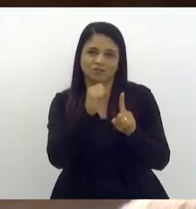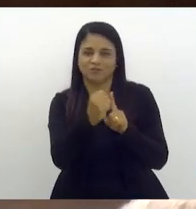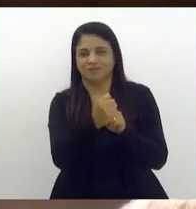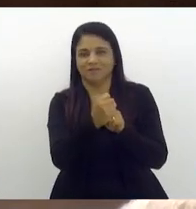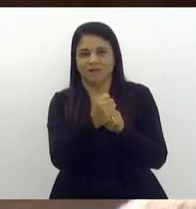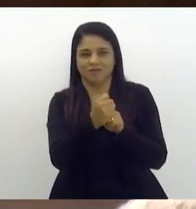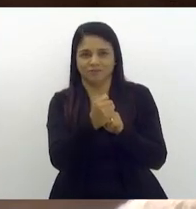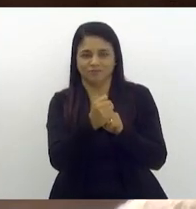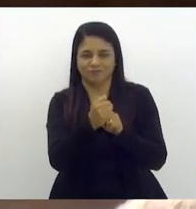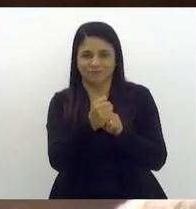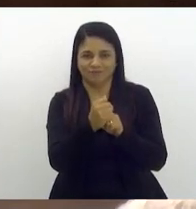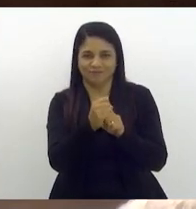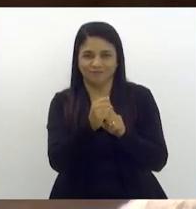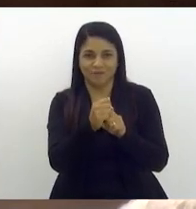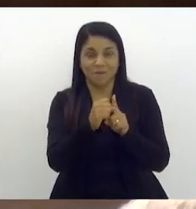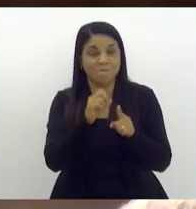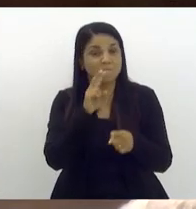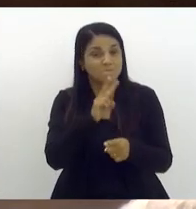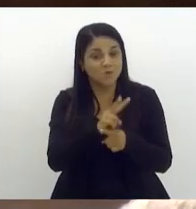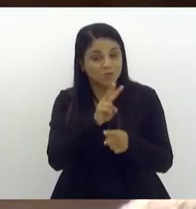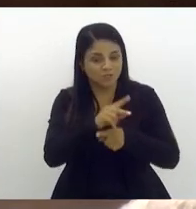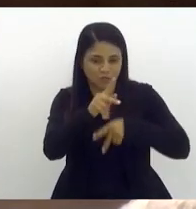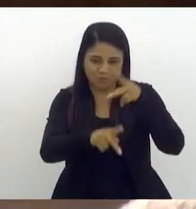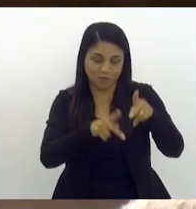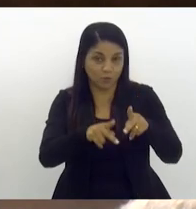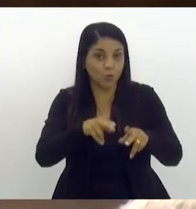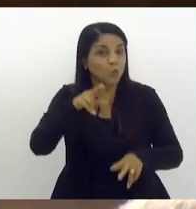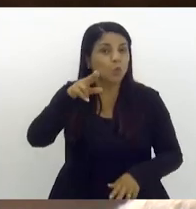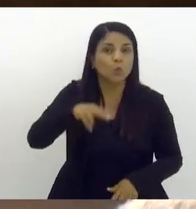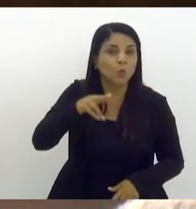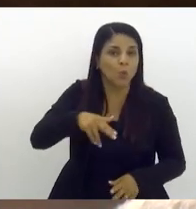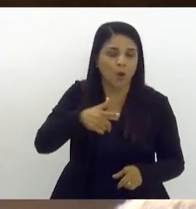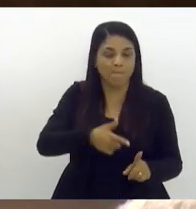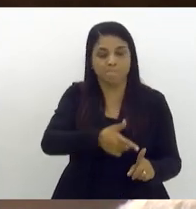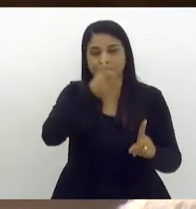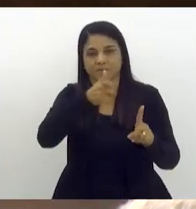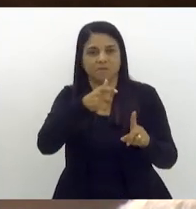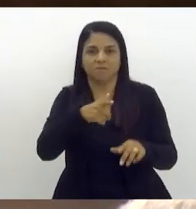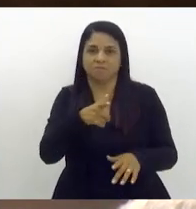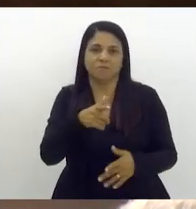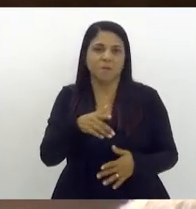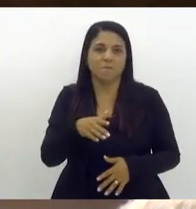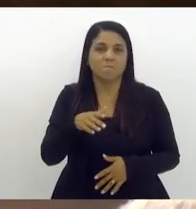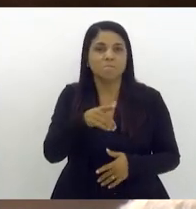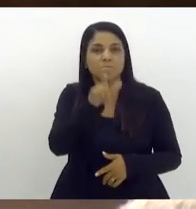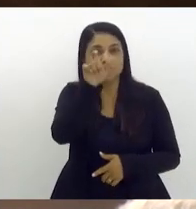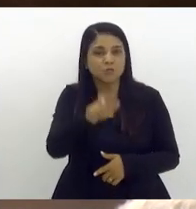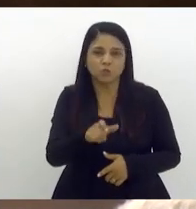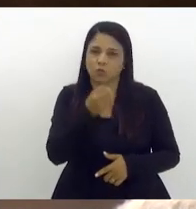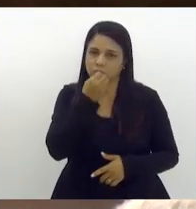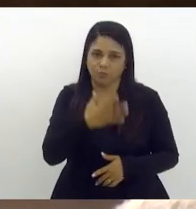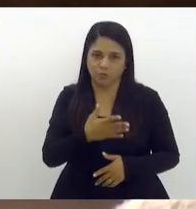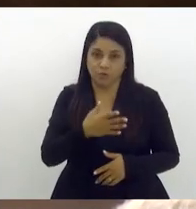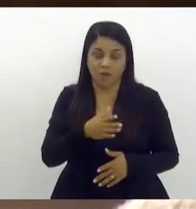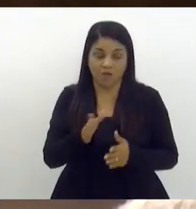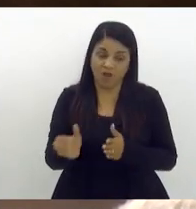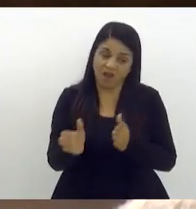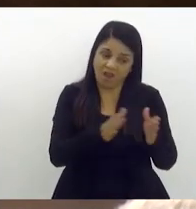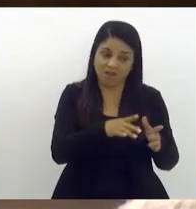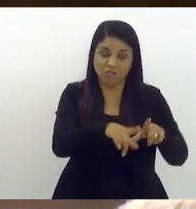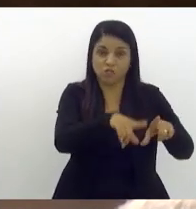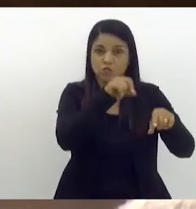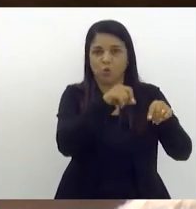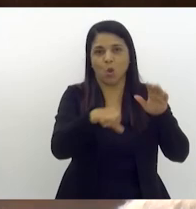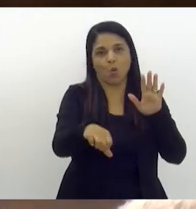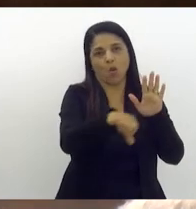população. Jamais de matar alguém que seja de bem. Agora, infelizmente, aquele que escolheu o lado errado, aí a gente não tem